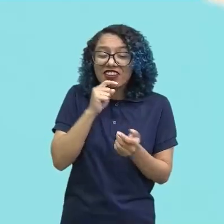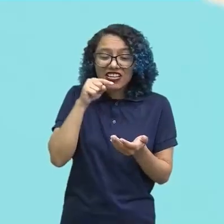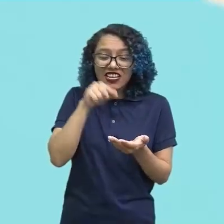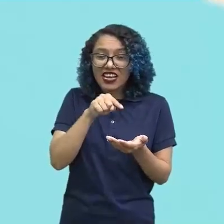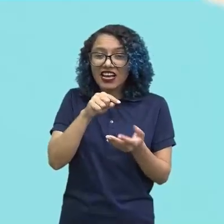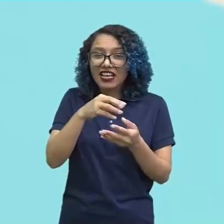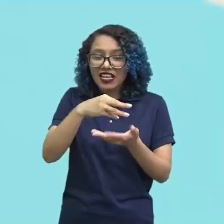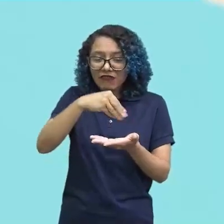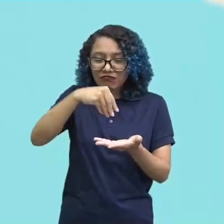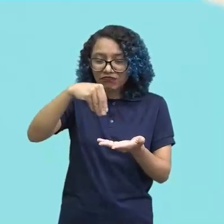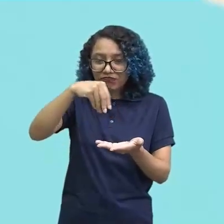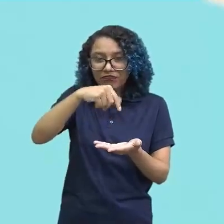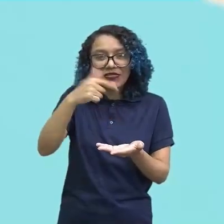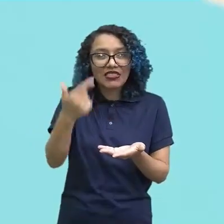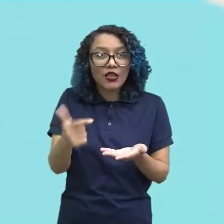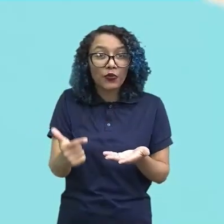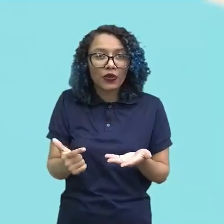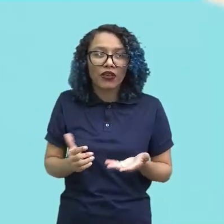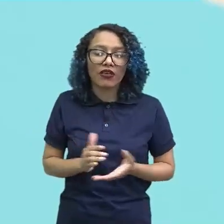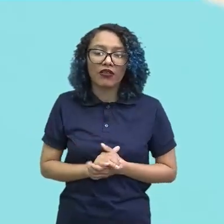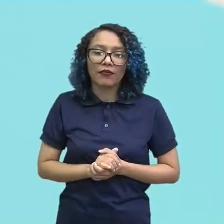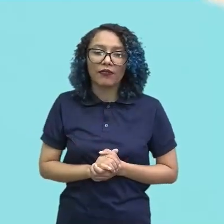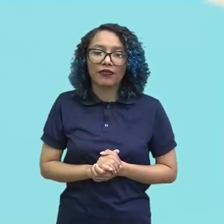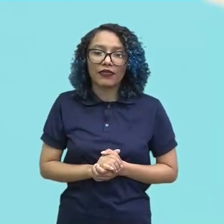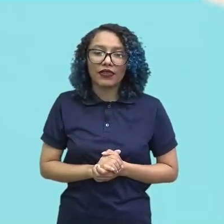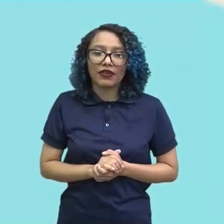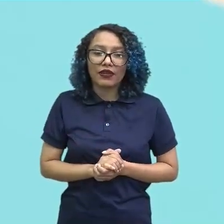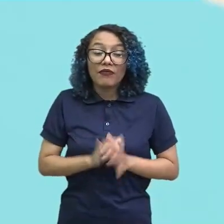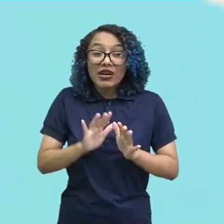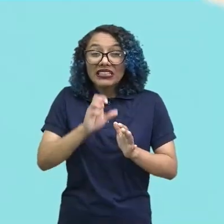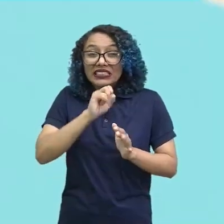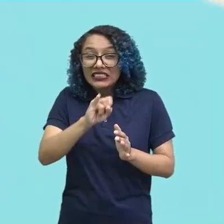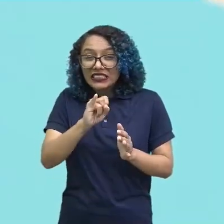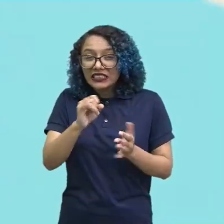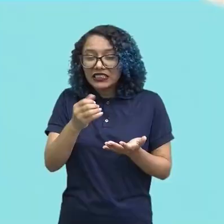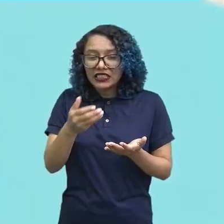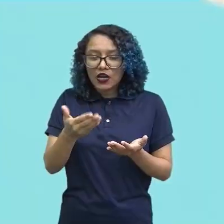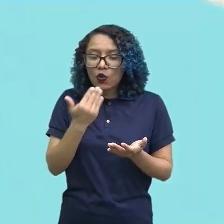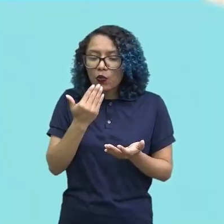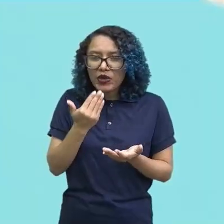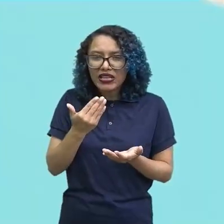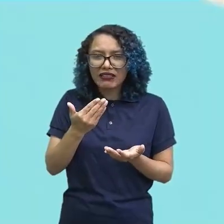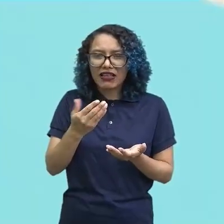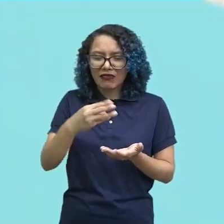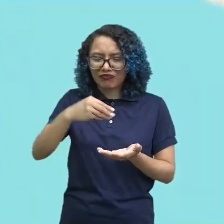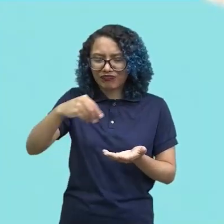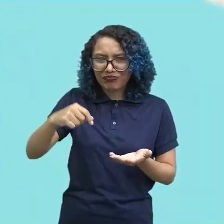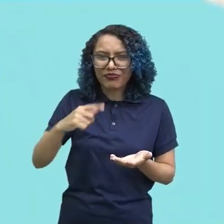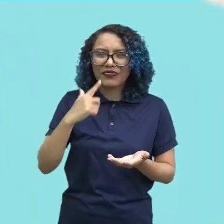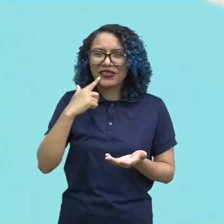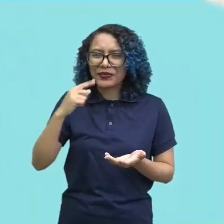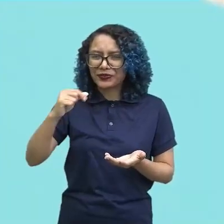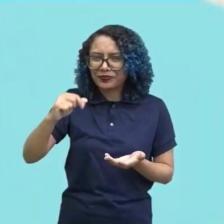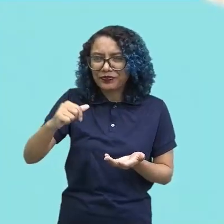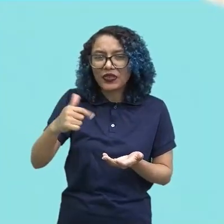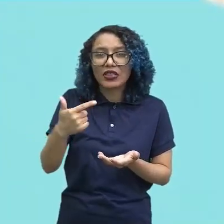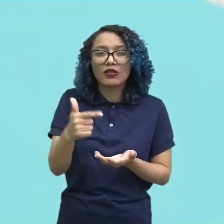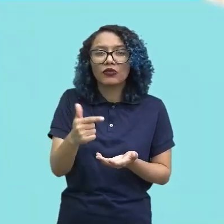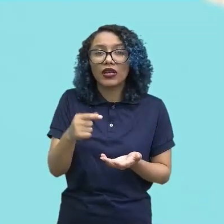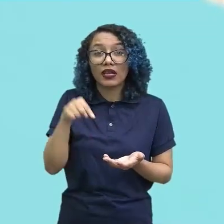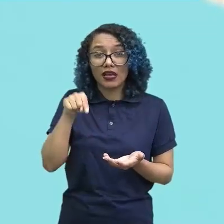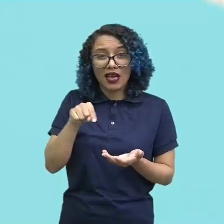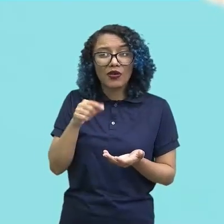tempero, a sopa lá do nosso enunciado. Uma comida sem tempero, gente. Imagina uma comida sem sal. Será que é uma